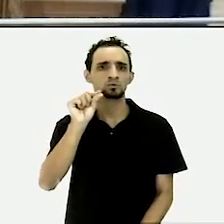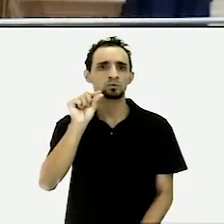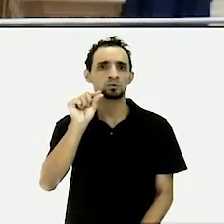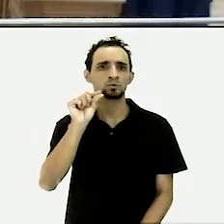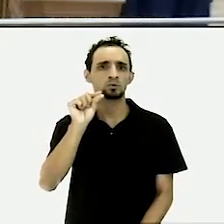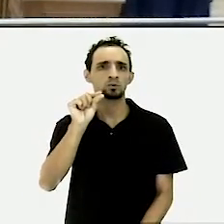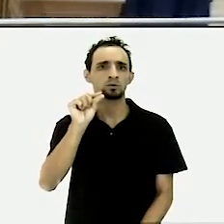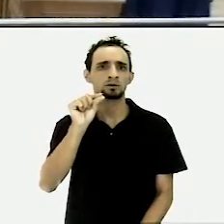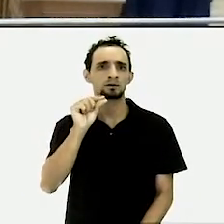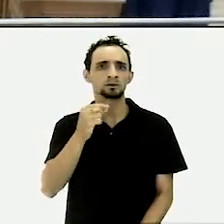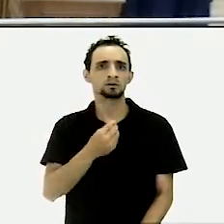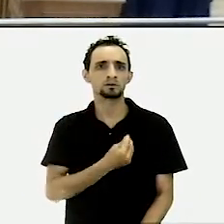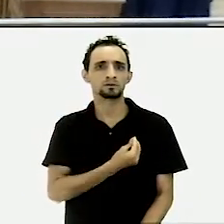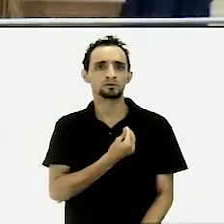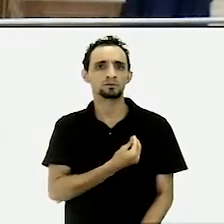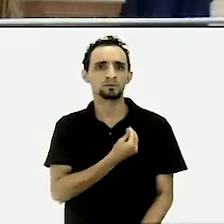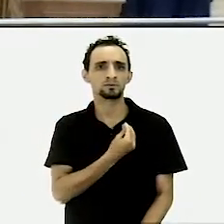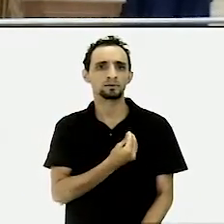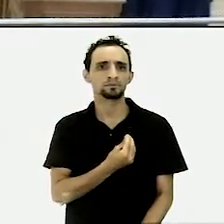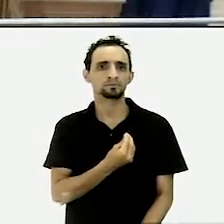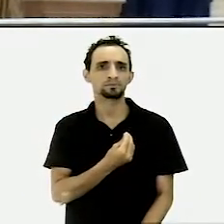esse trabalho maravilhoso.